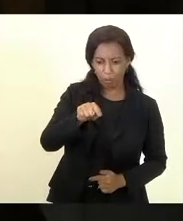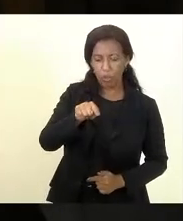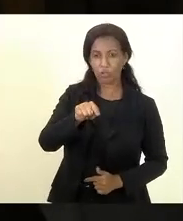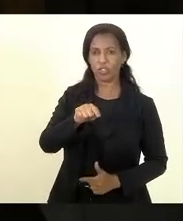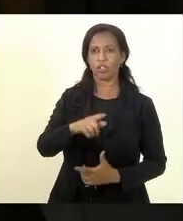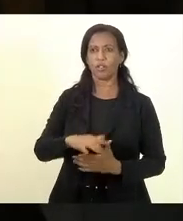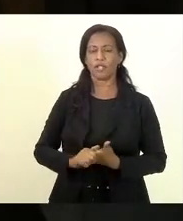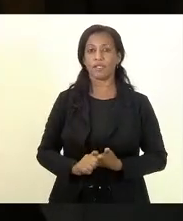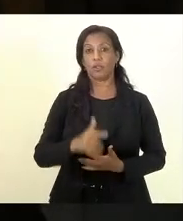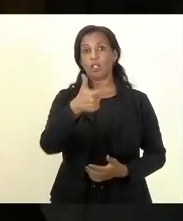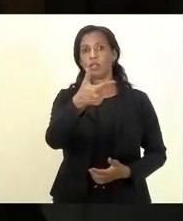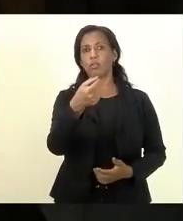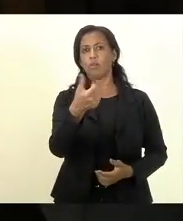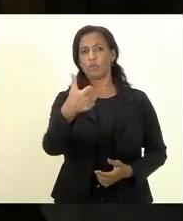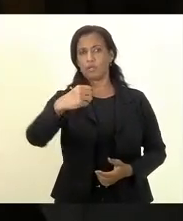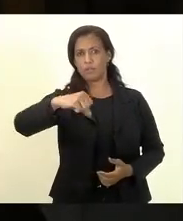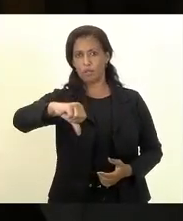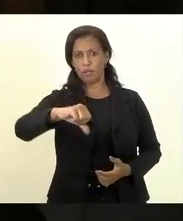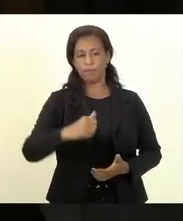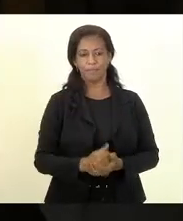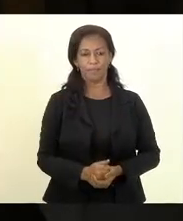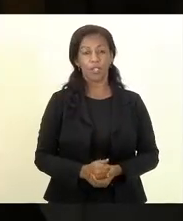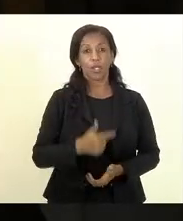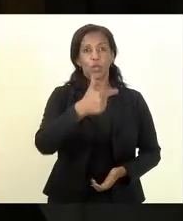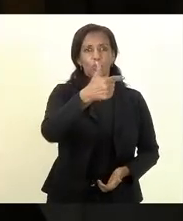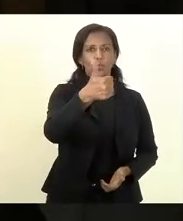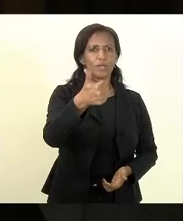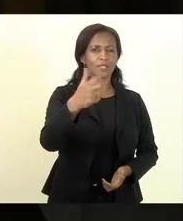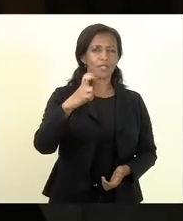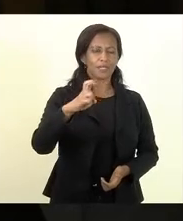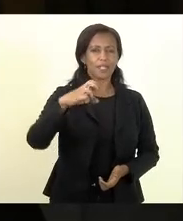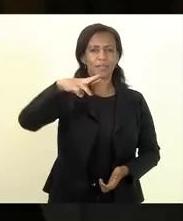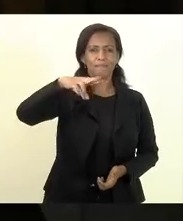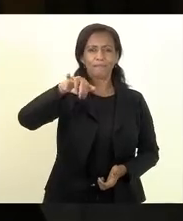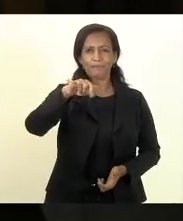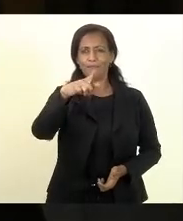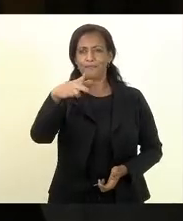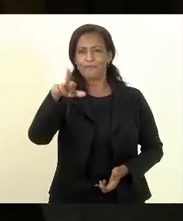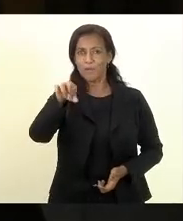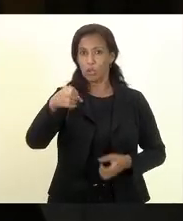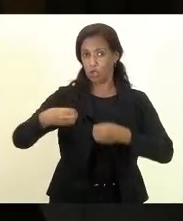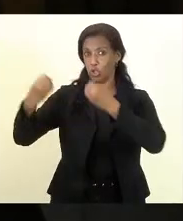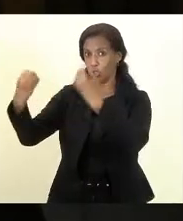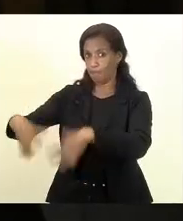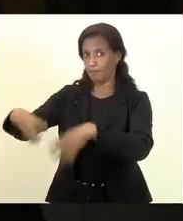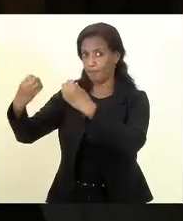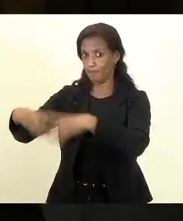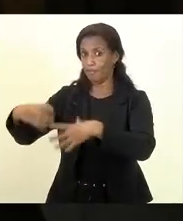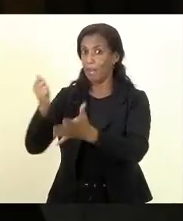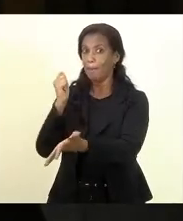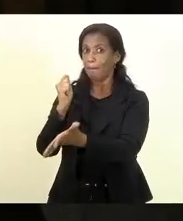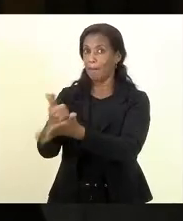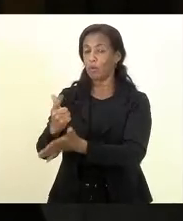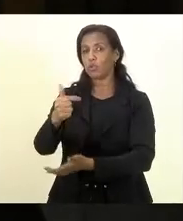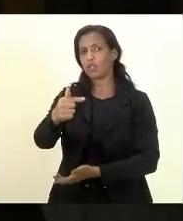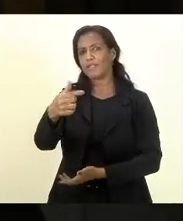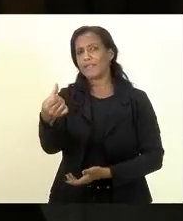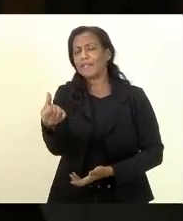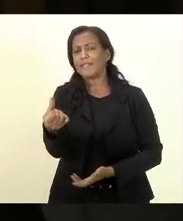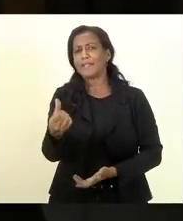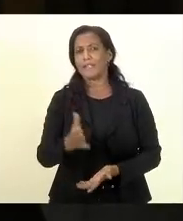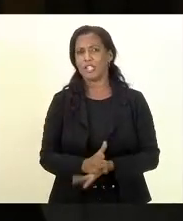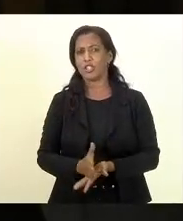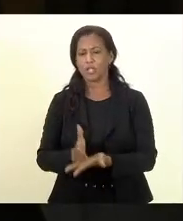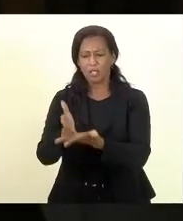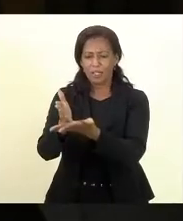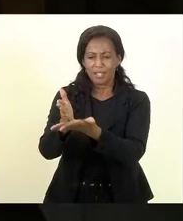em 2019 de 215 milhões. Despesas pagas, 76 milhões. Mas os